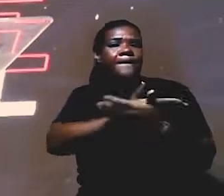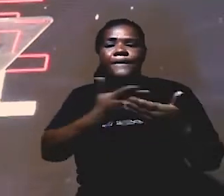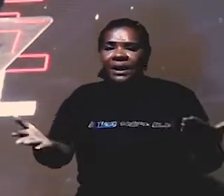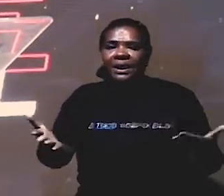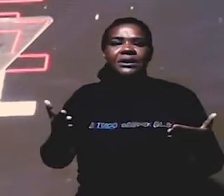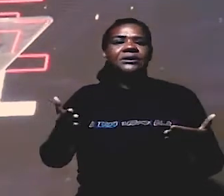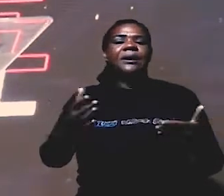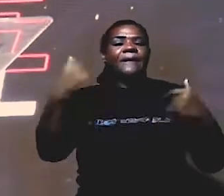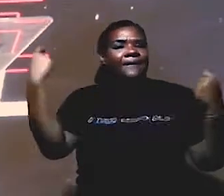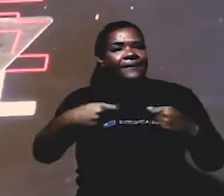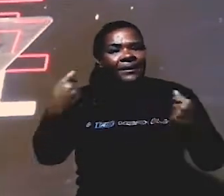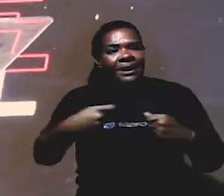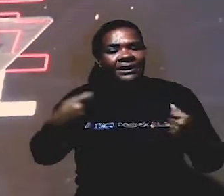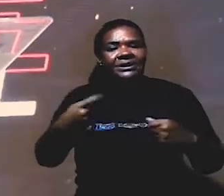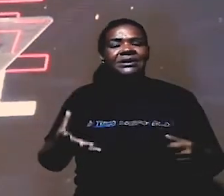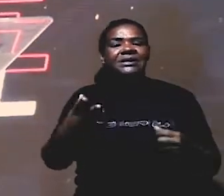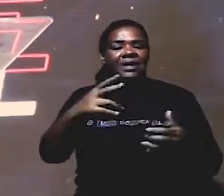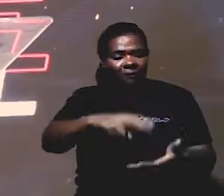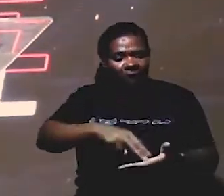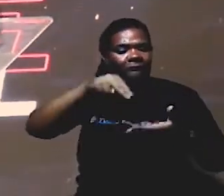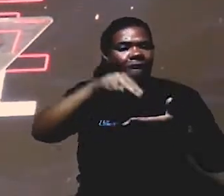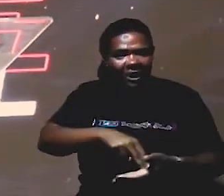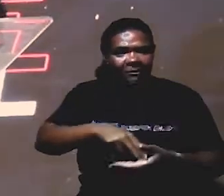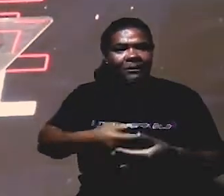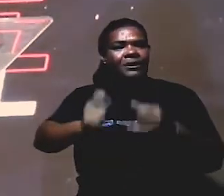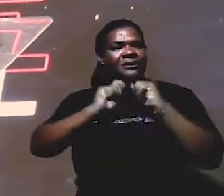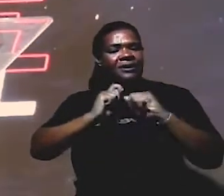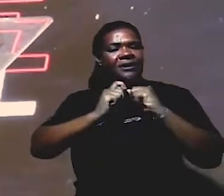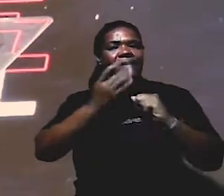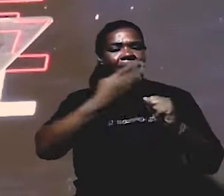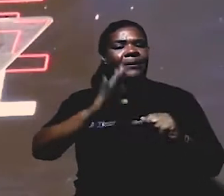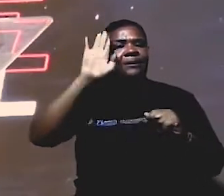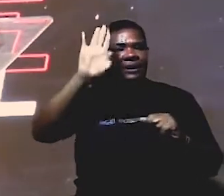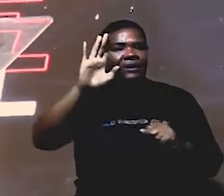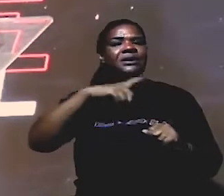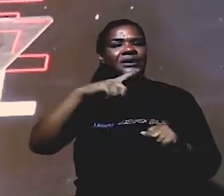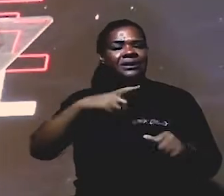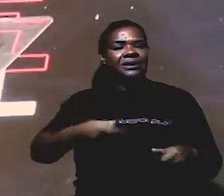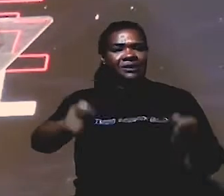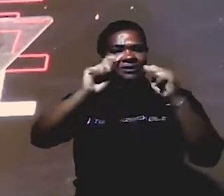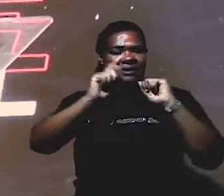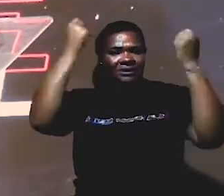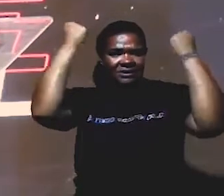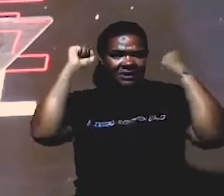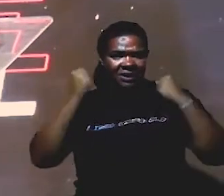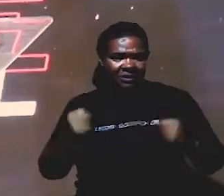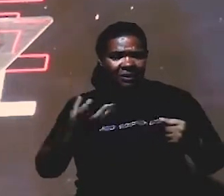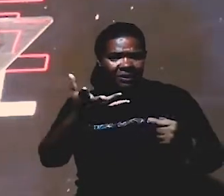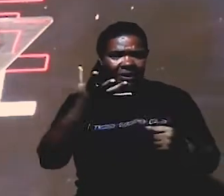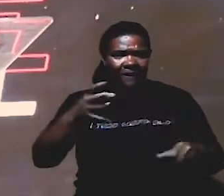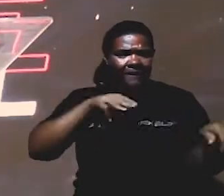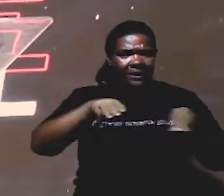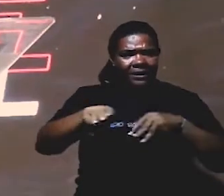altar tem que ter estrutura para receber a grande oferta que Salomão quer entregar. Ei, se você quer ter o teu